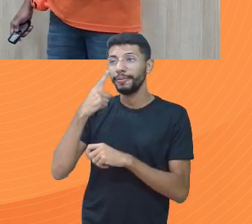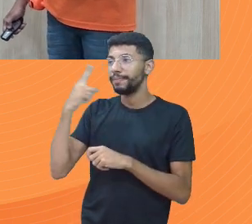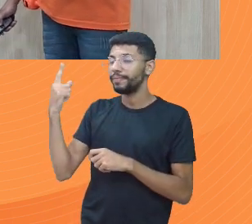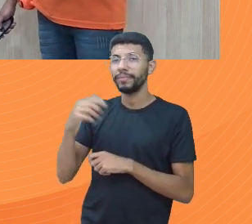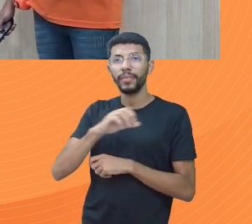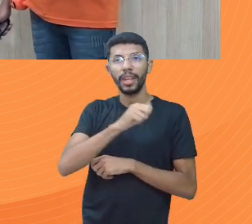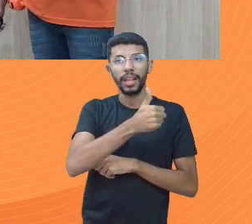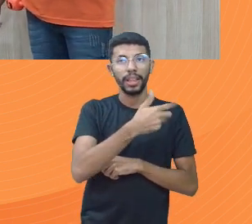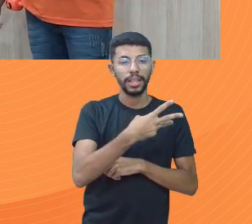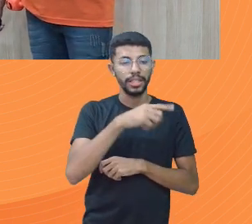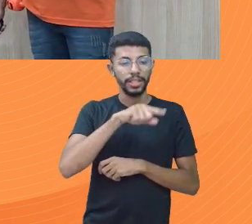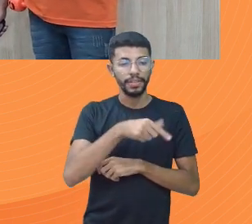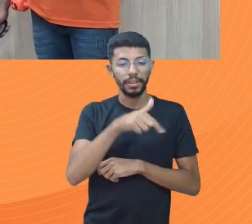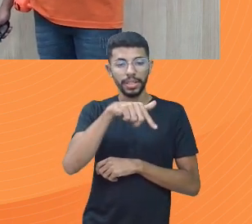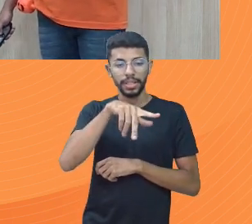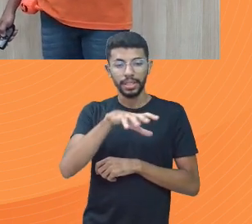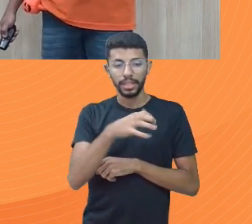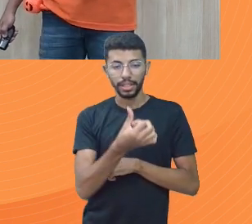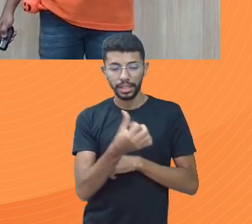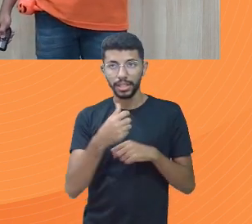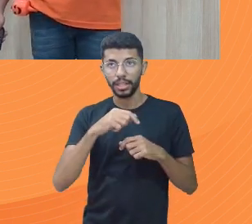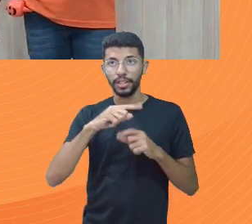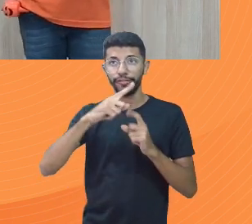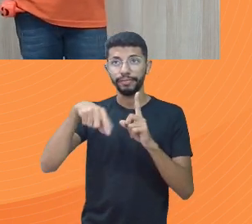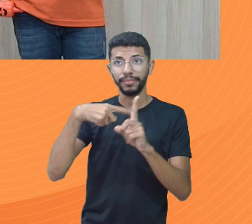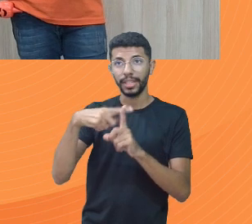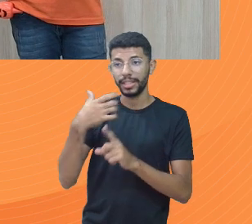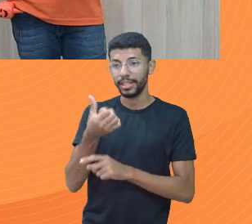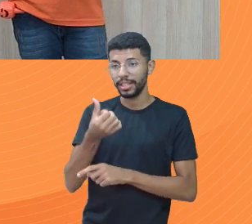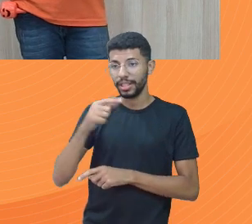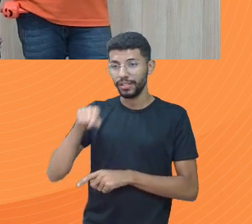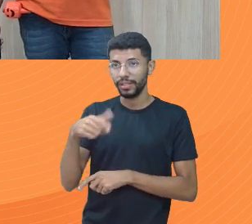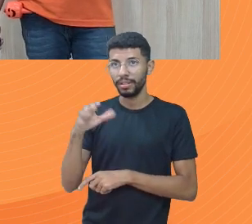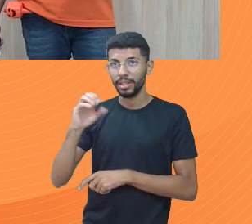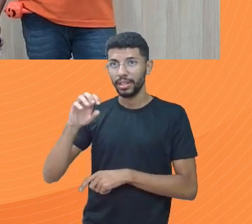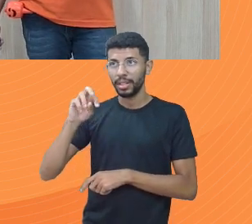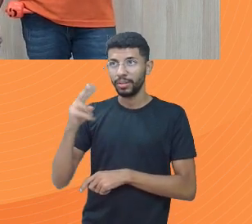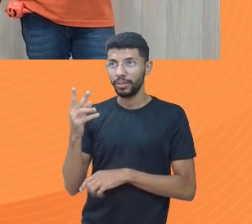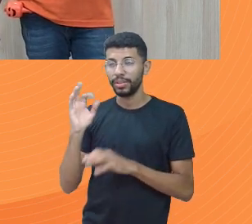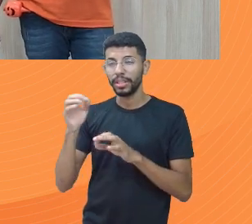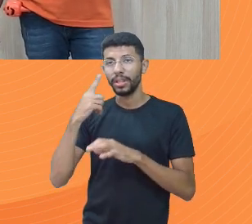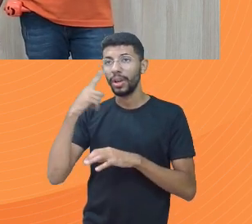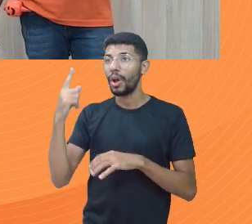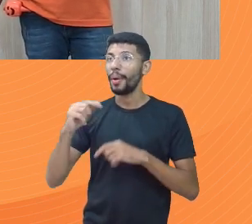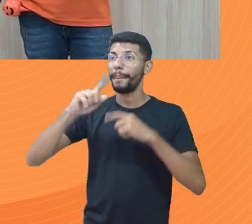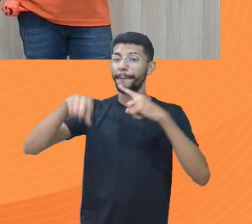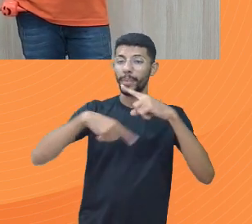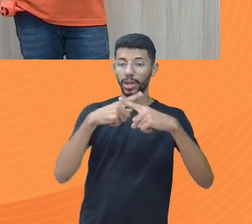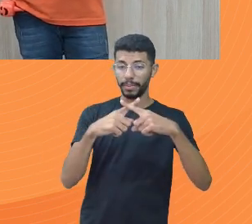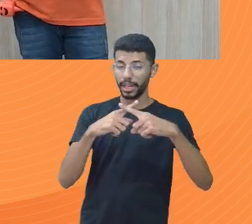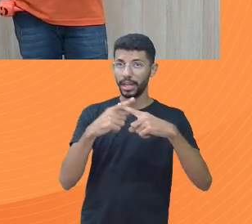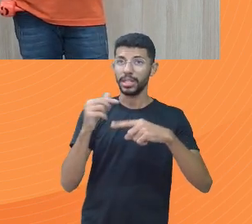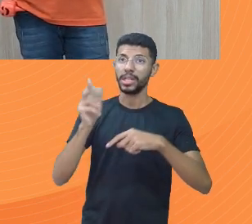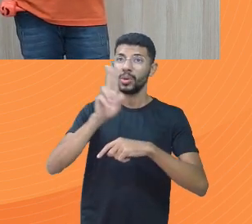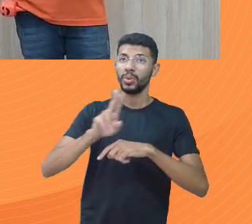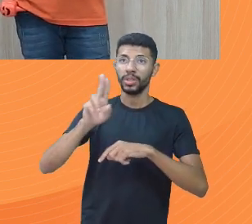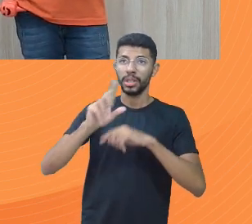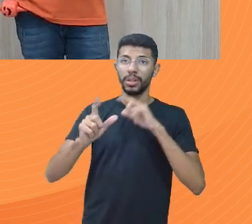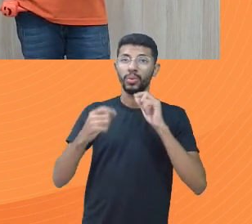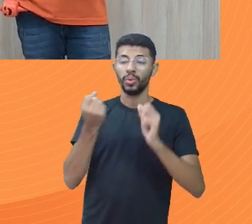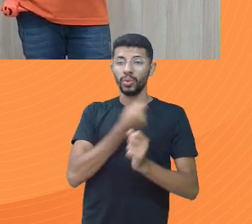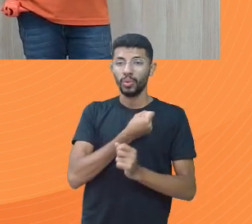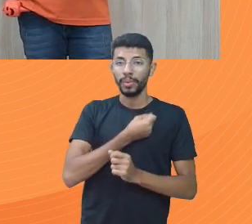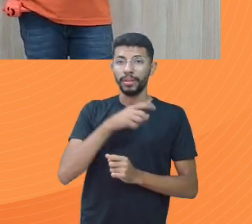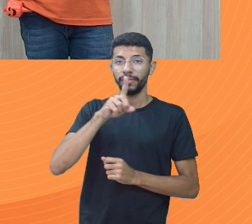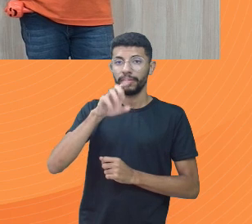13,76 e 6,02. Lembrando, multiplicação com número decimal.